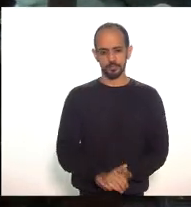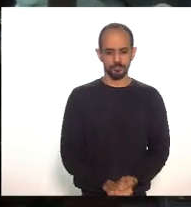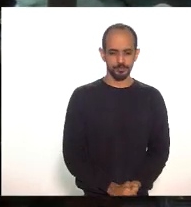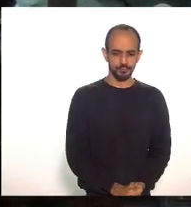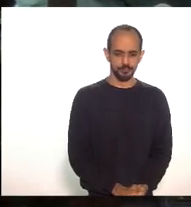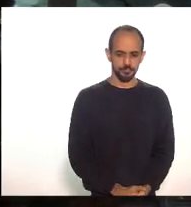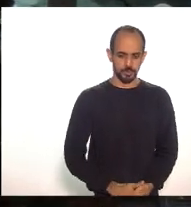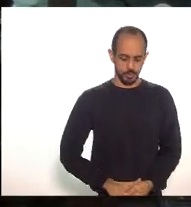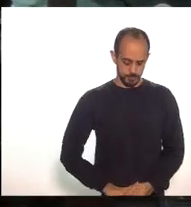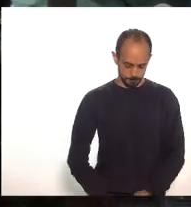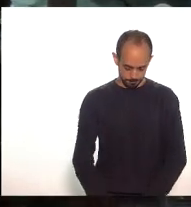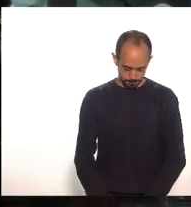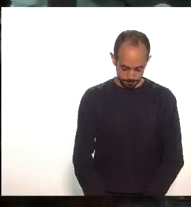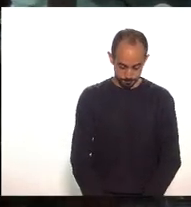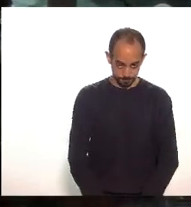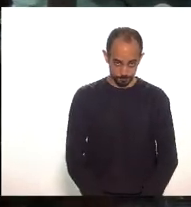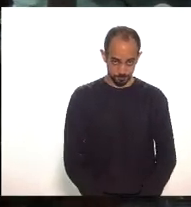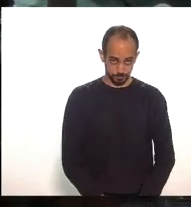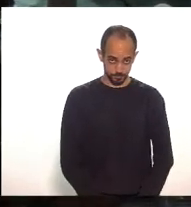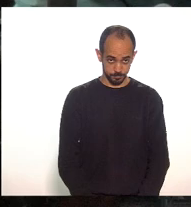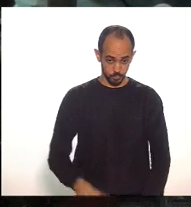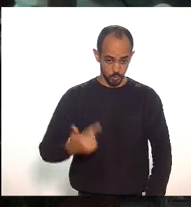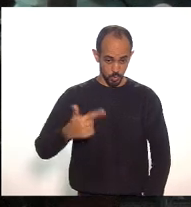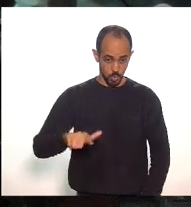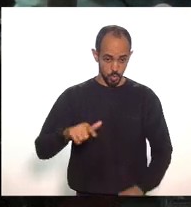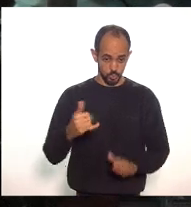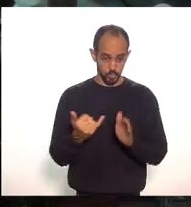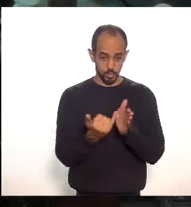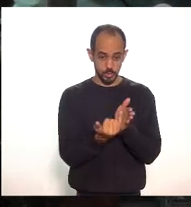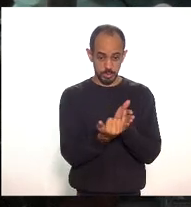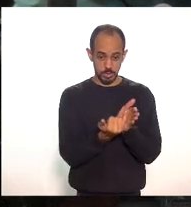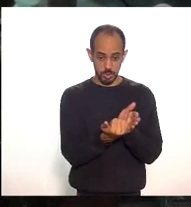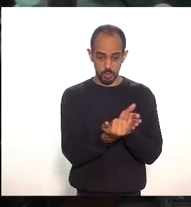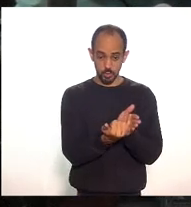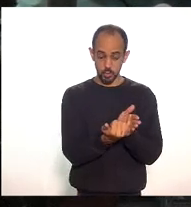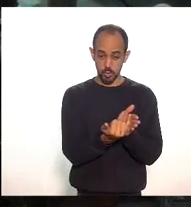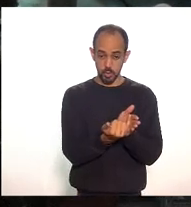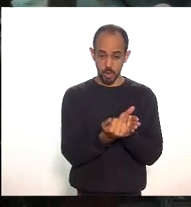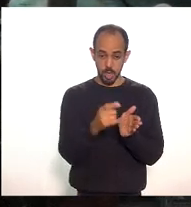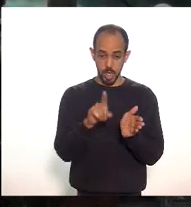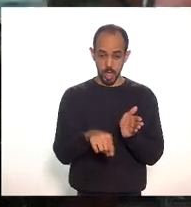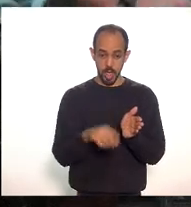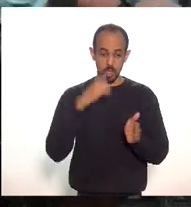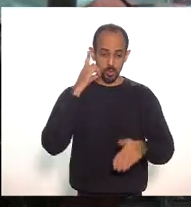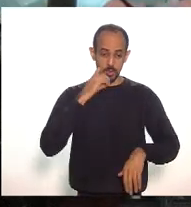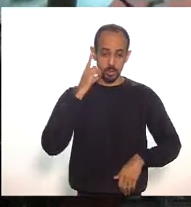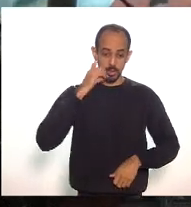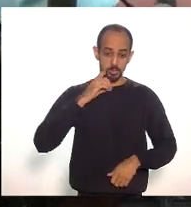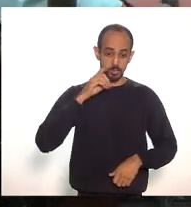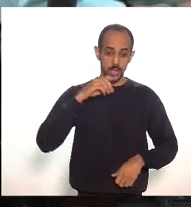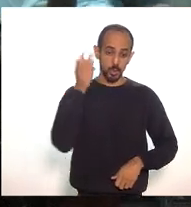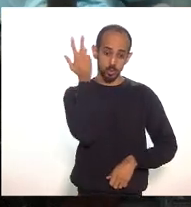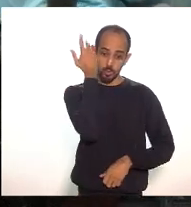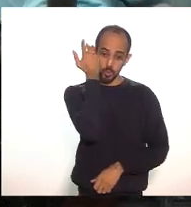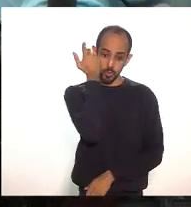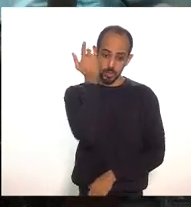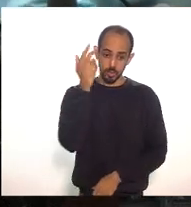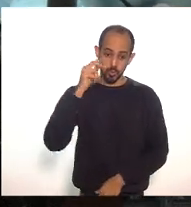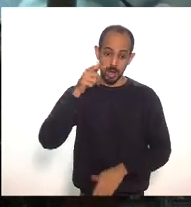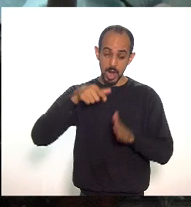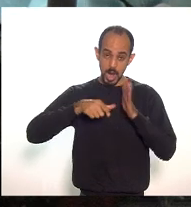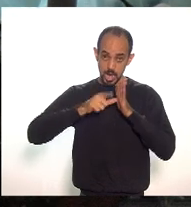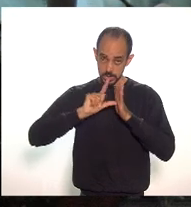deputado o próximo inscrito é o deputado ele o mar